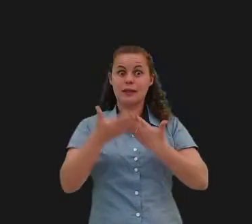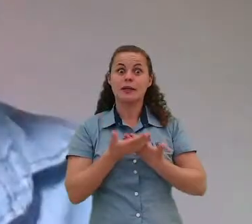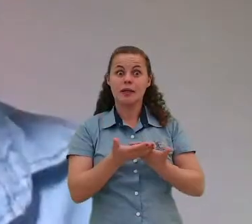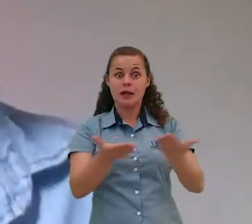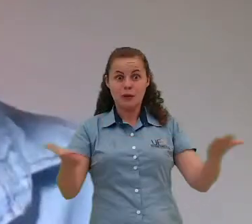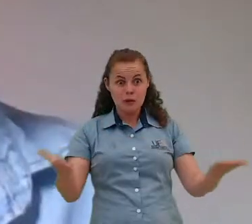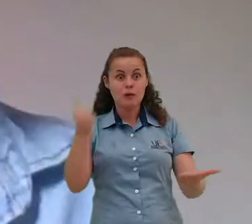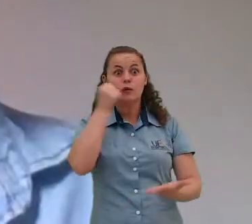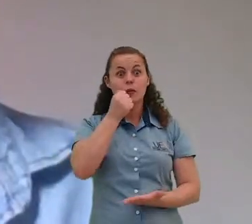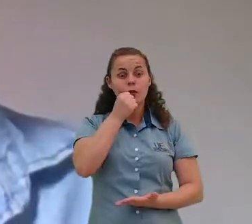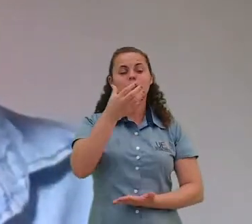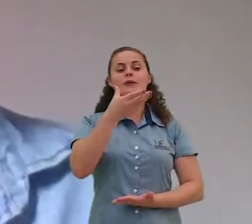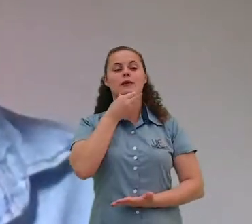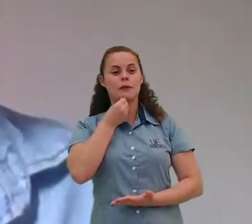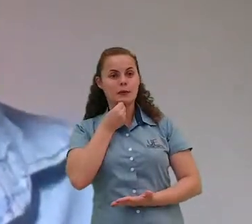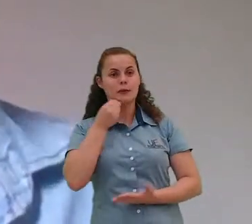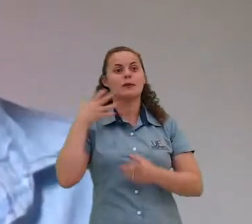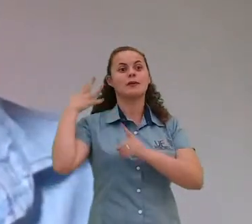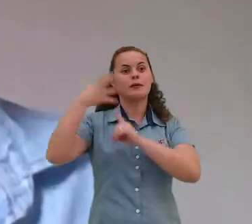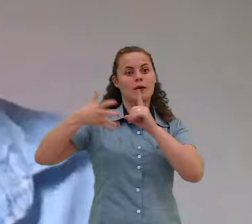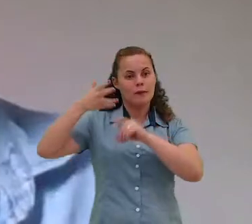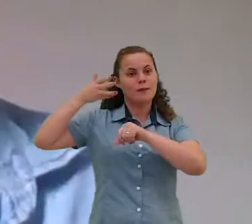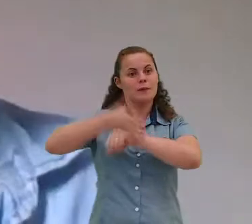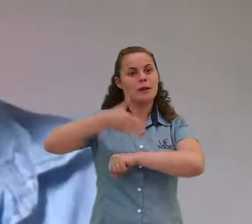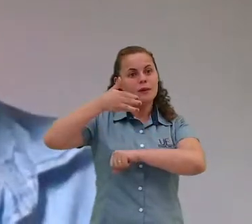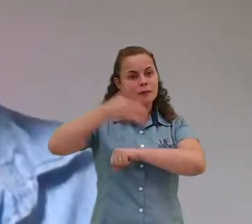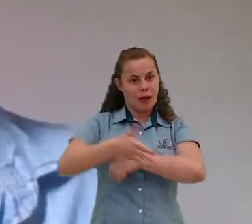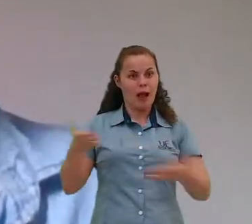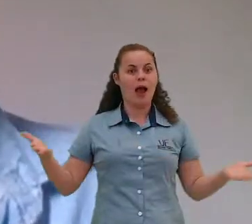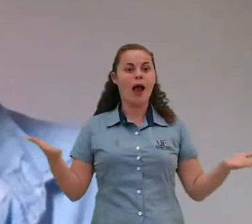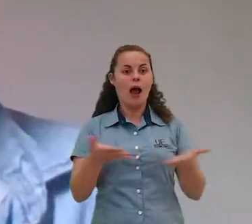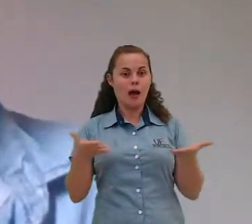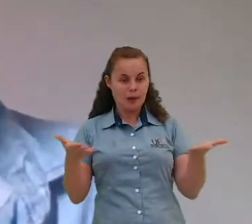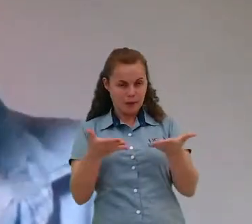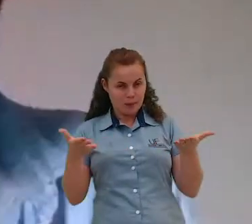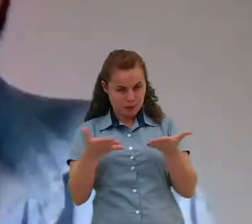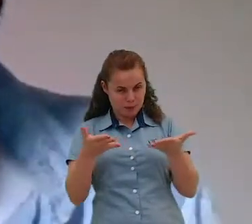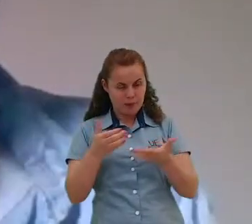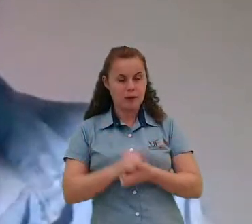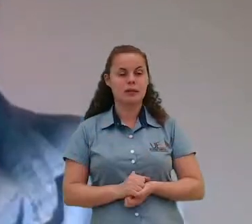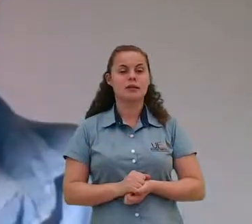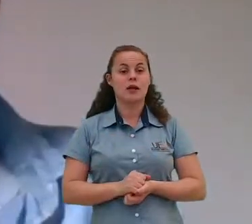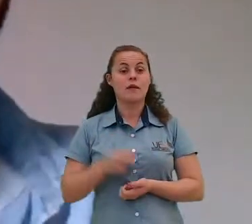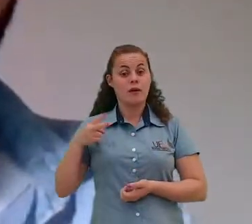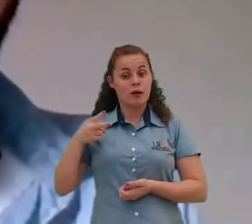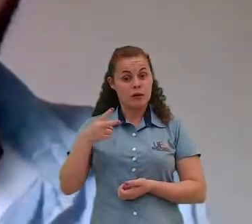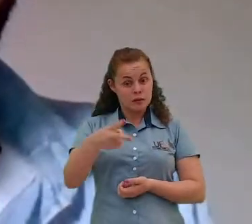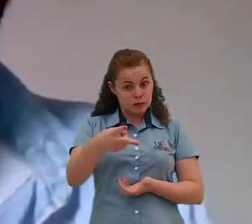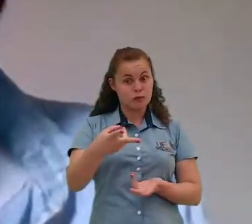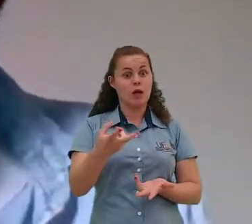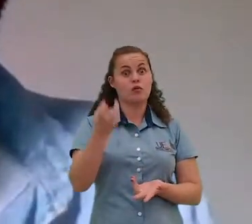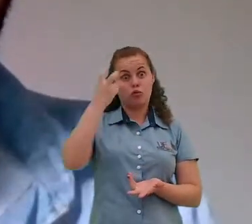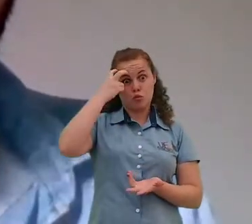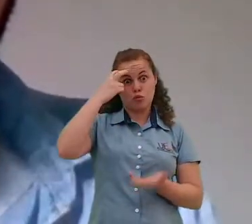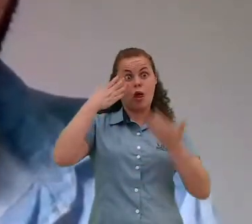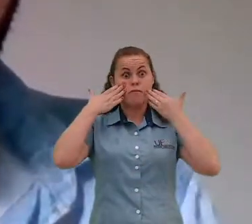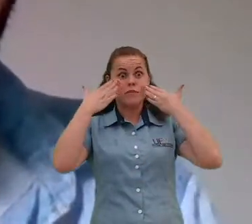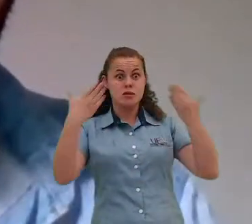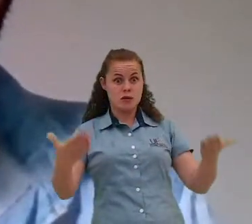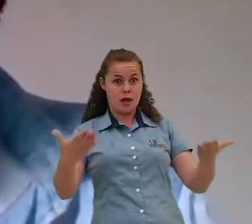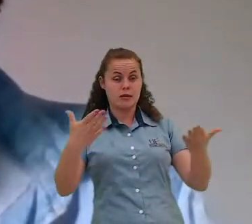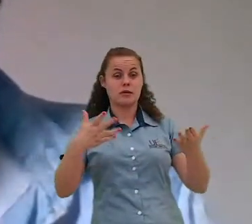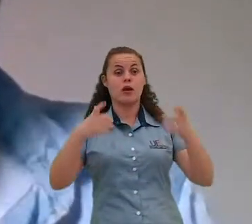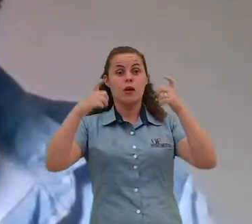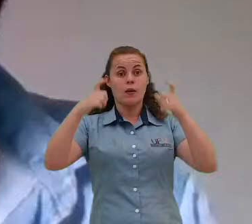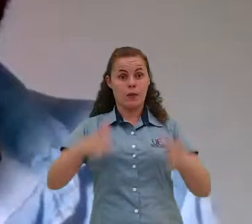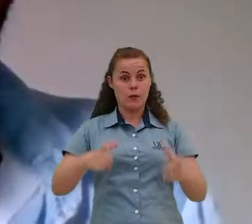e todos que participaram do evento. Agora nós vamos dar início à apresentação cultural, onde